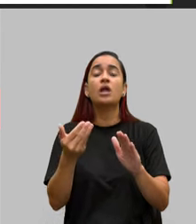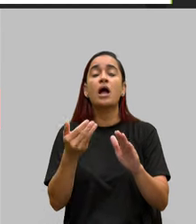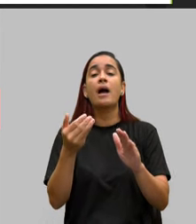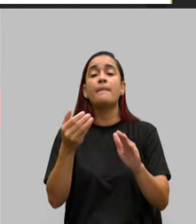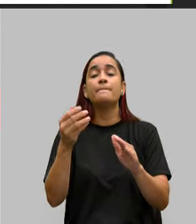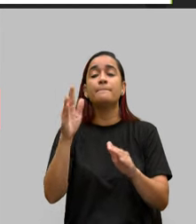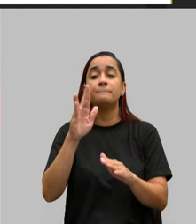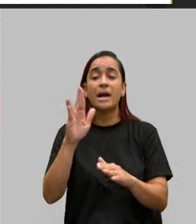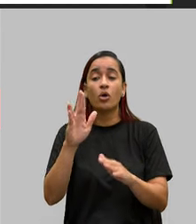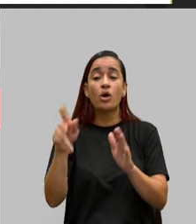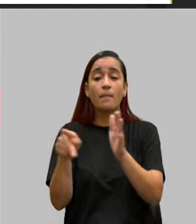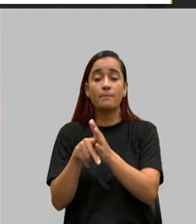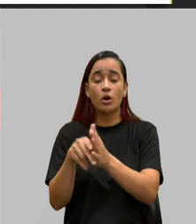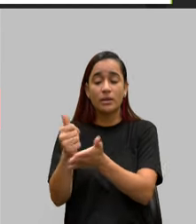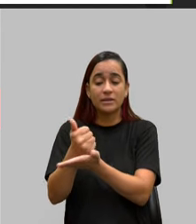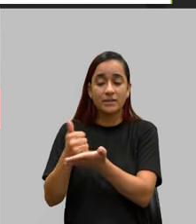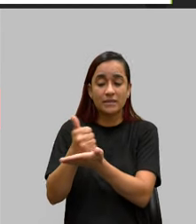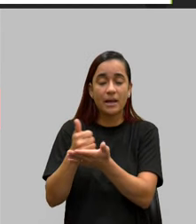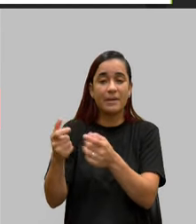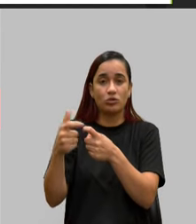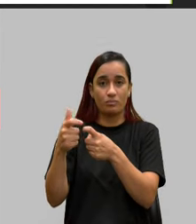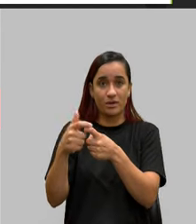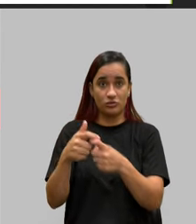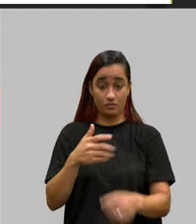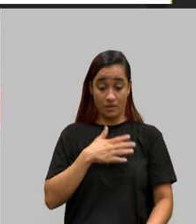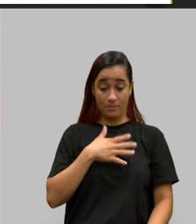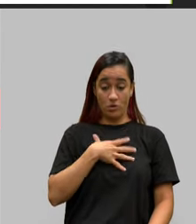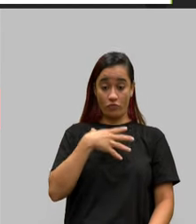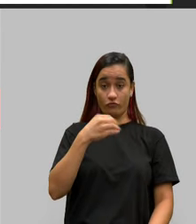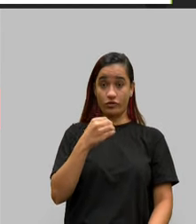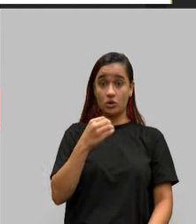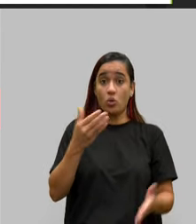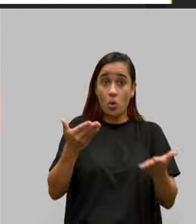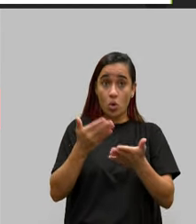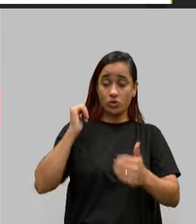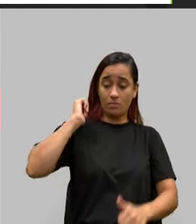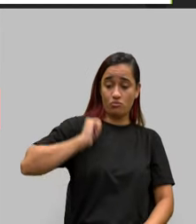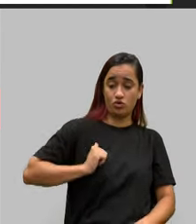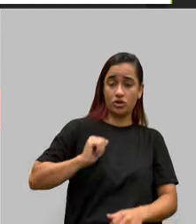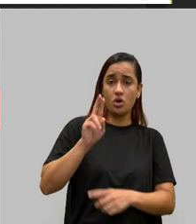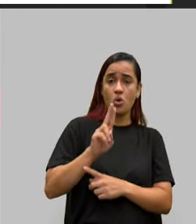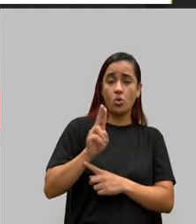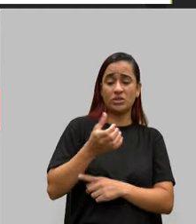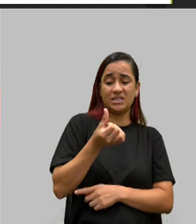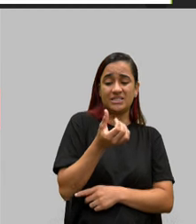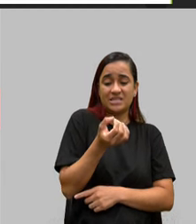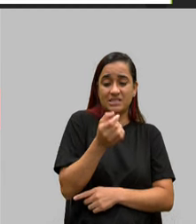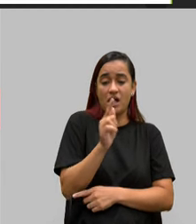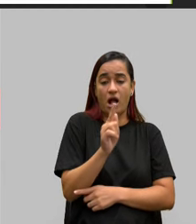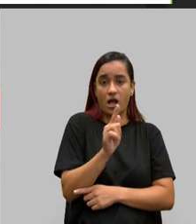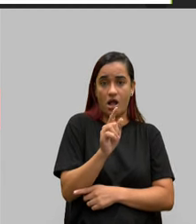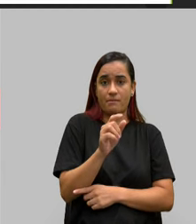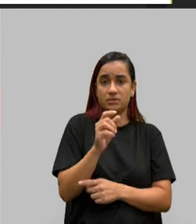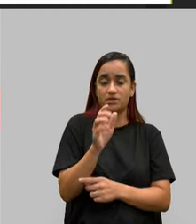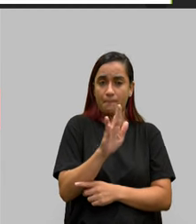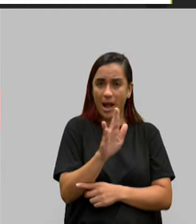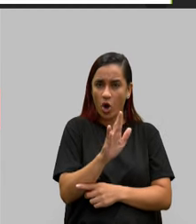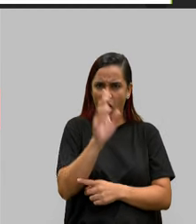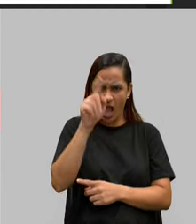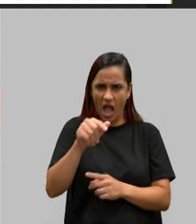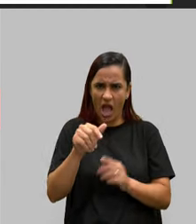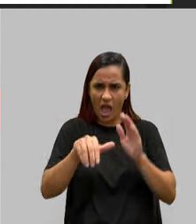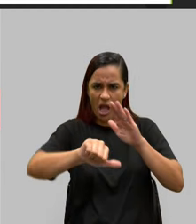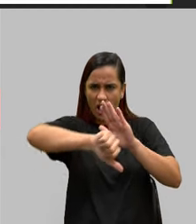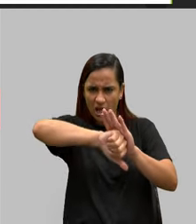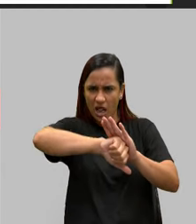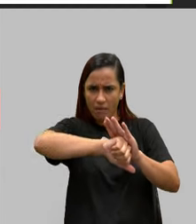médico meu filho na bolsa anda com 60 g de maconha ele agora é criminoso não as pessoas